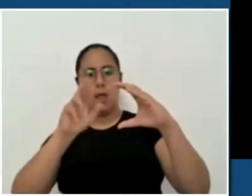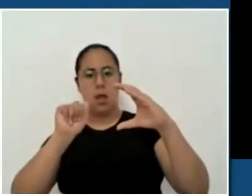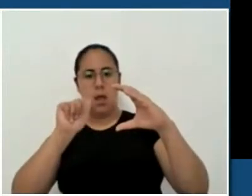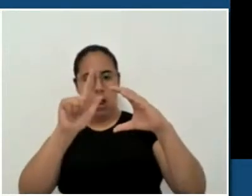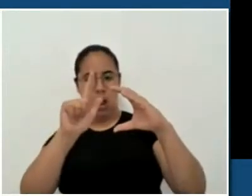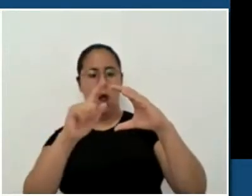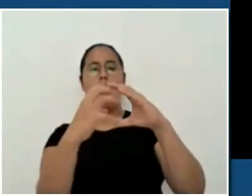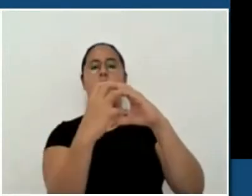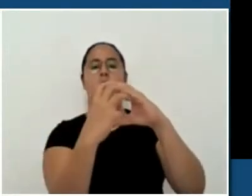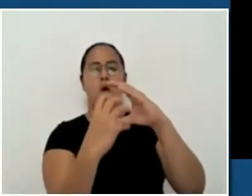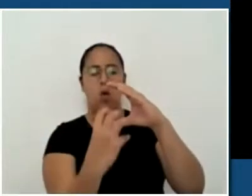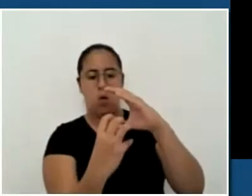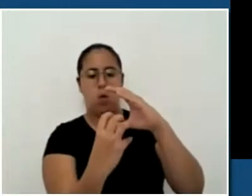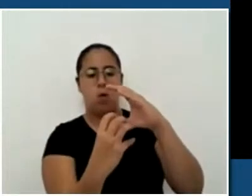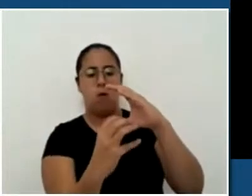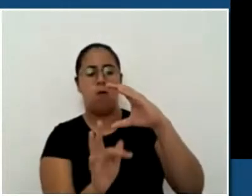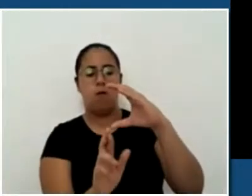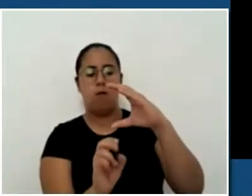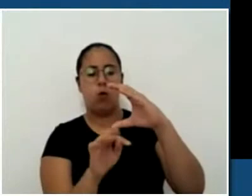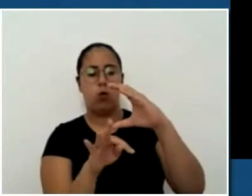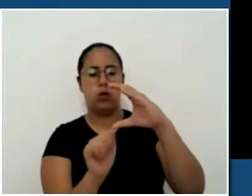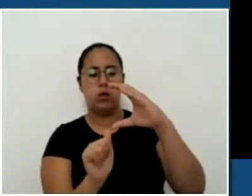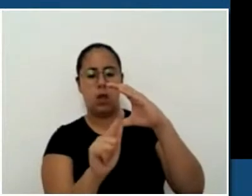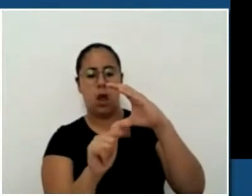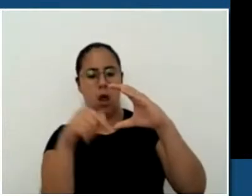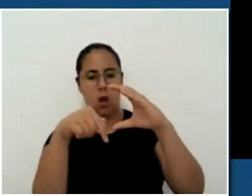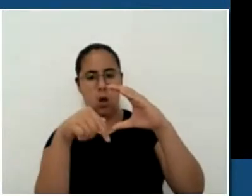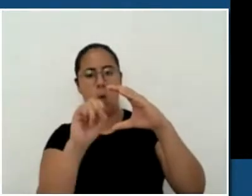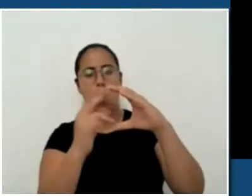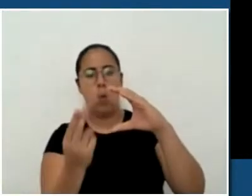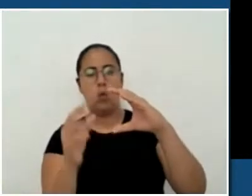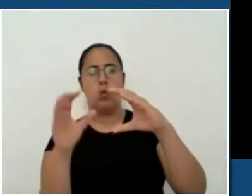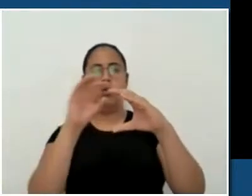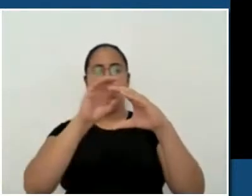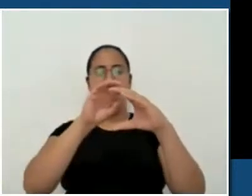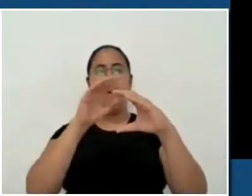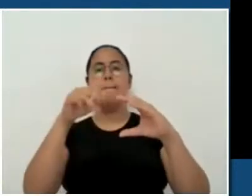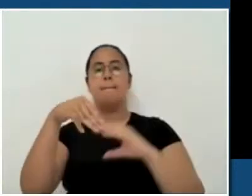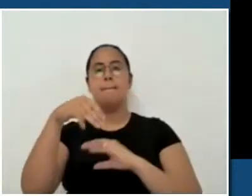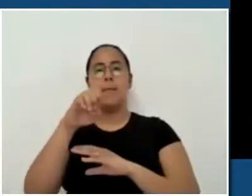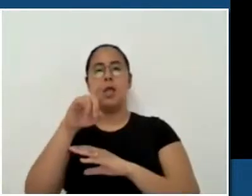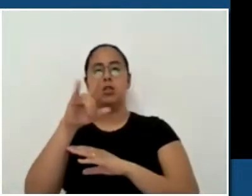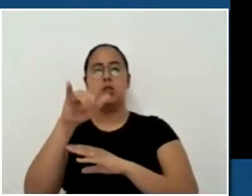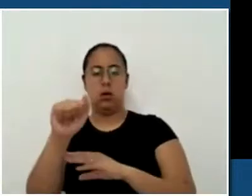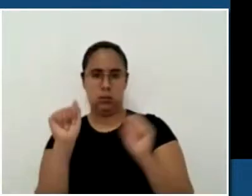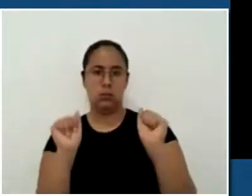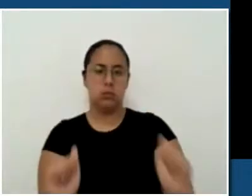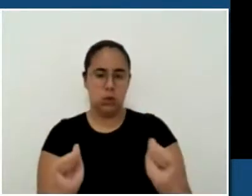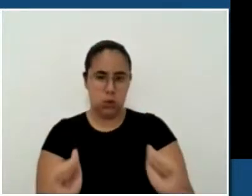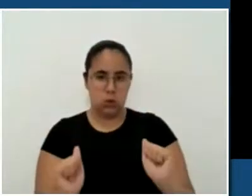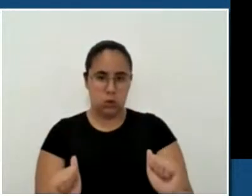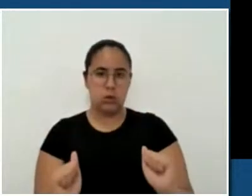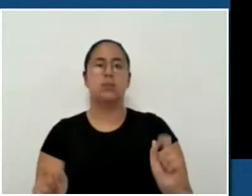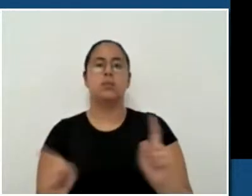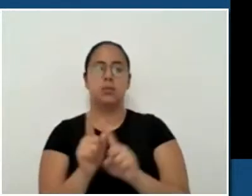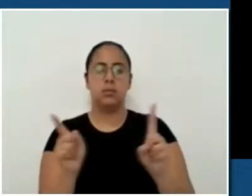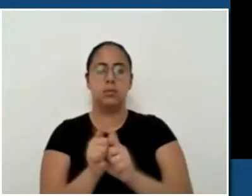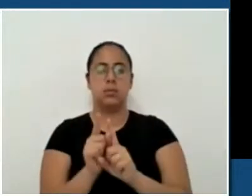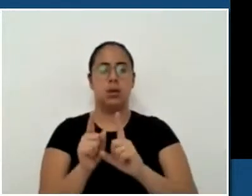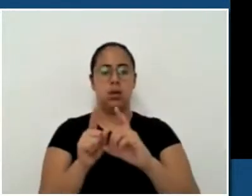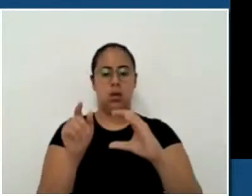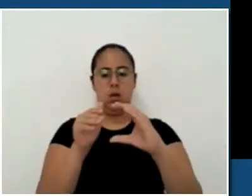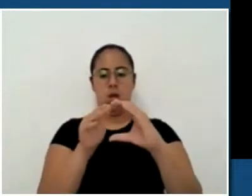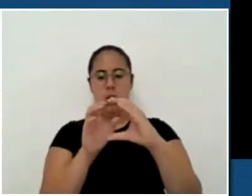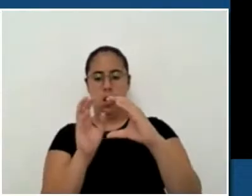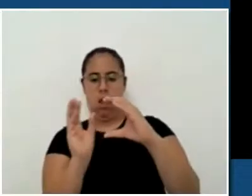e o ventro medial. O TDAH tem uma disfunção no pré-frontal, dorso lateral mais grave, e com as suas